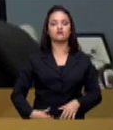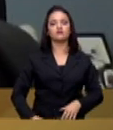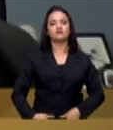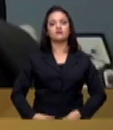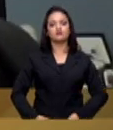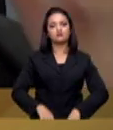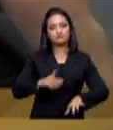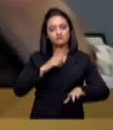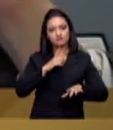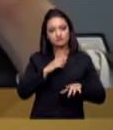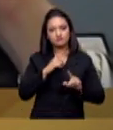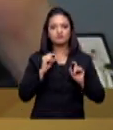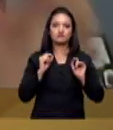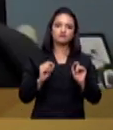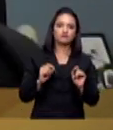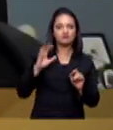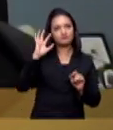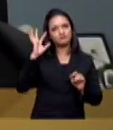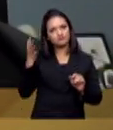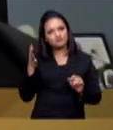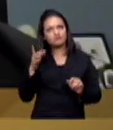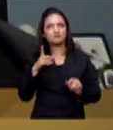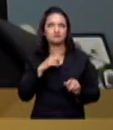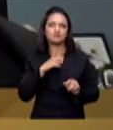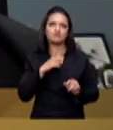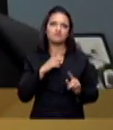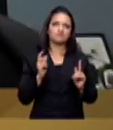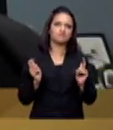a algum tipo de